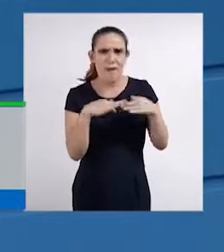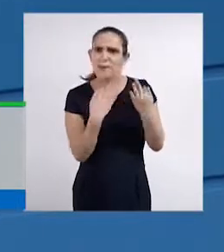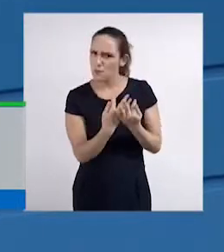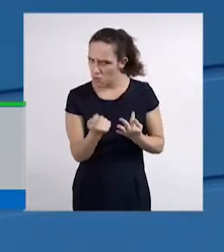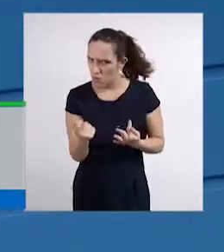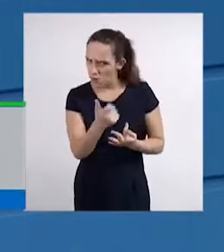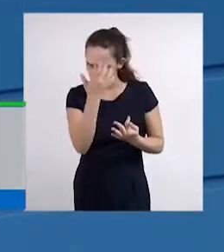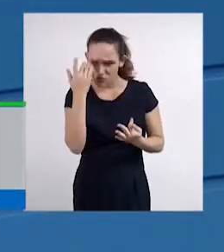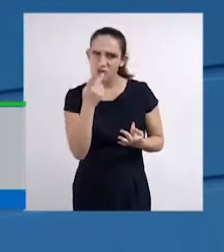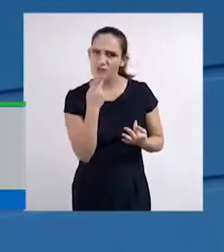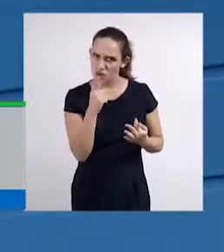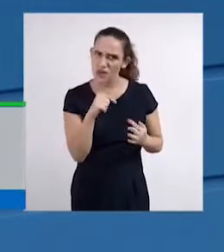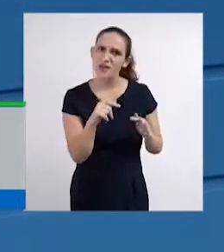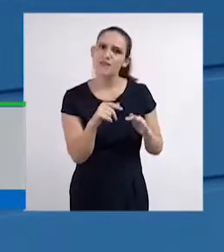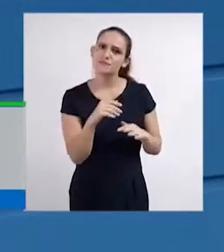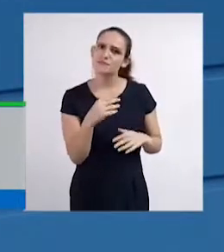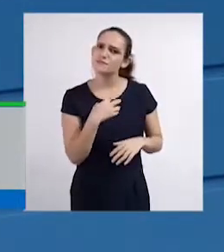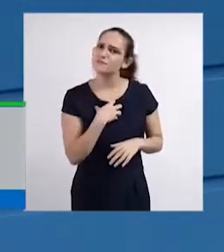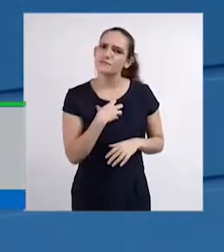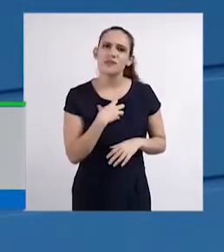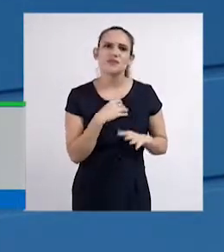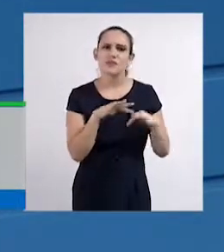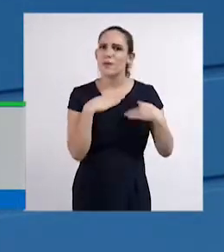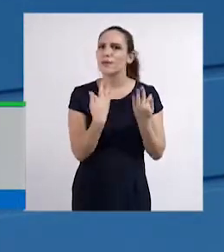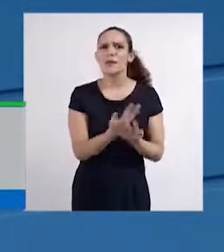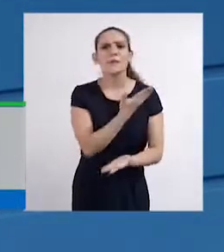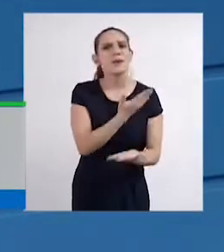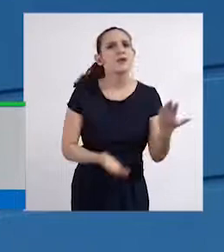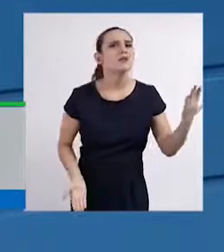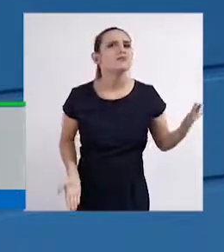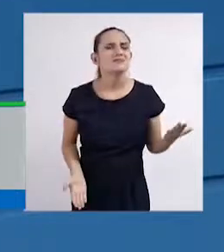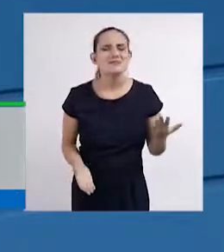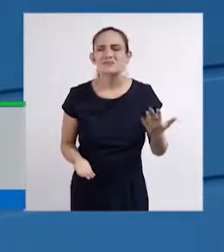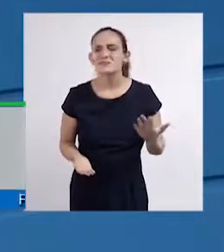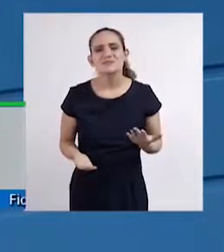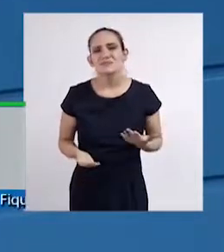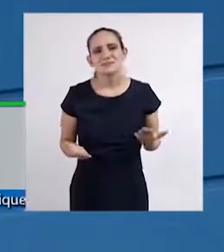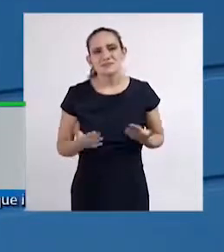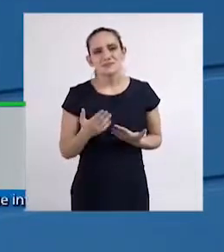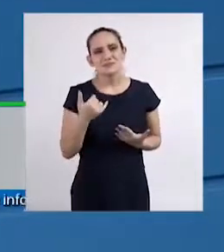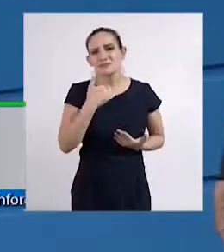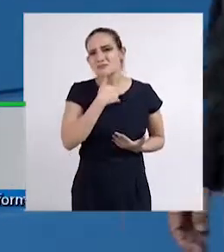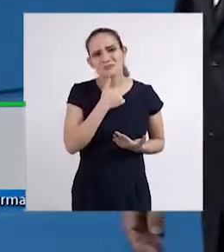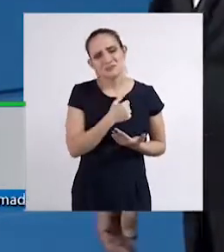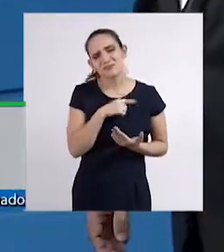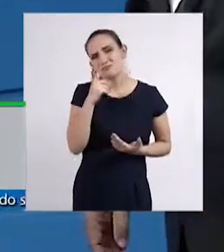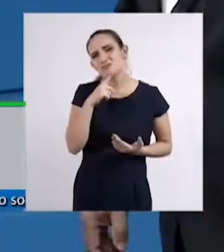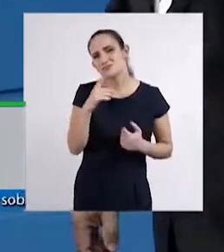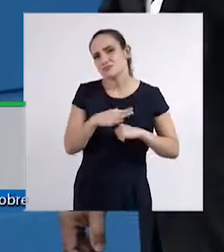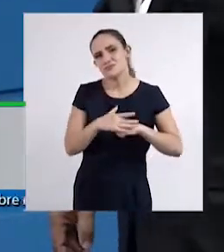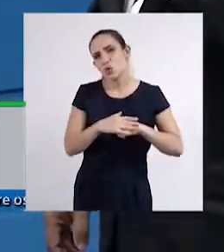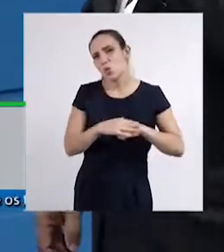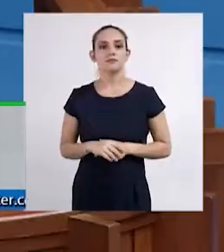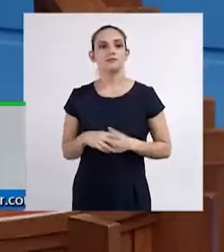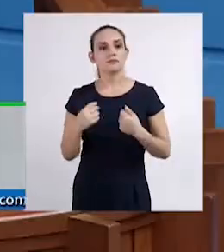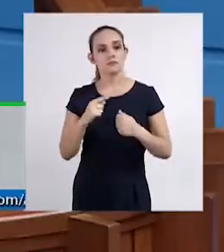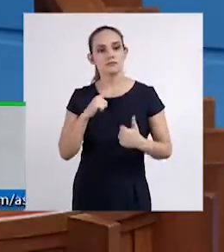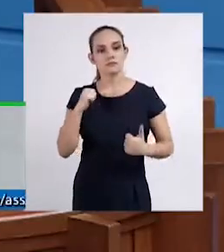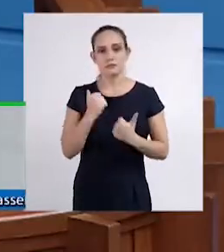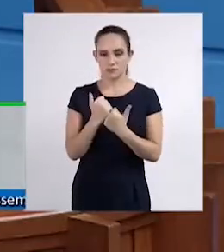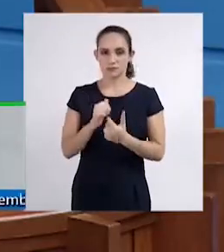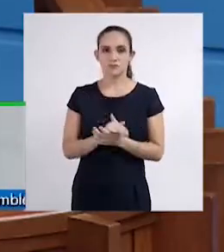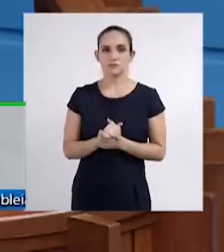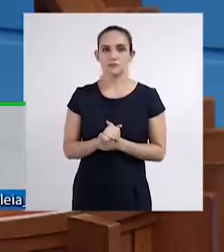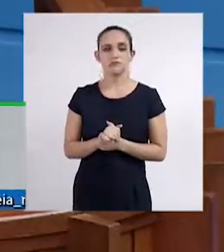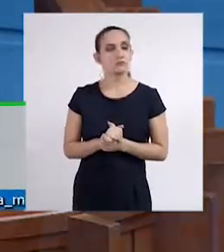corações dilacerados e com a ferida que, lamentavelmente, possivelmente, ao longo da sua vida, não será cicatrizada. Pois não,